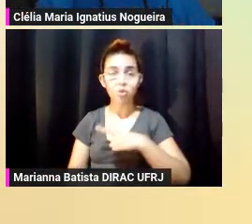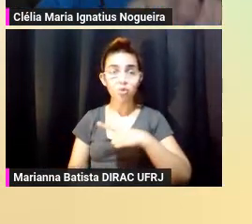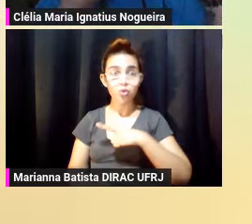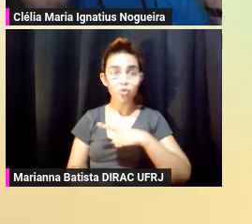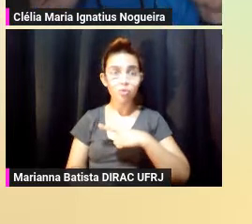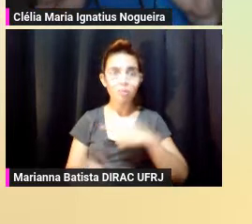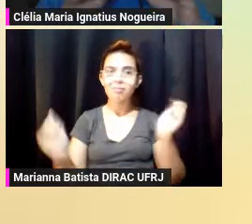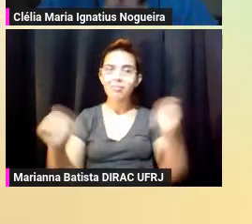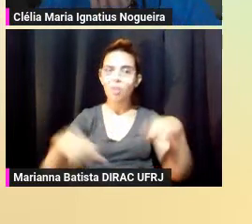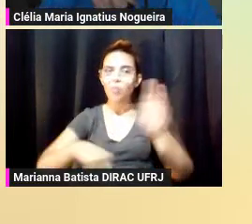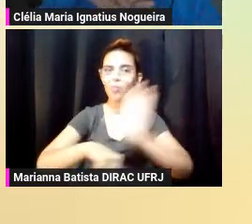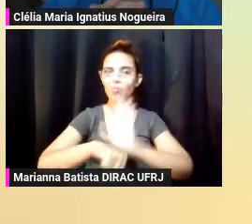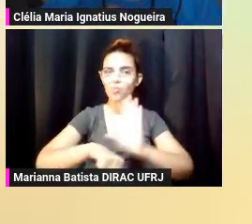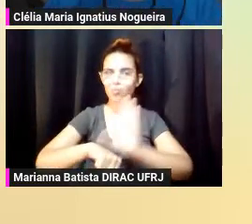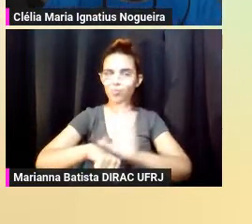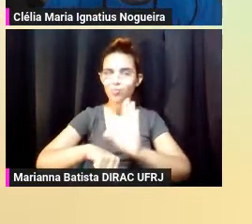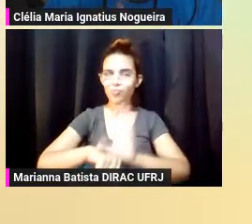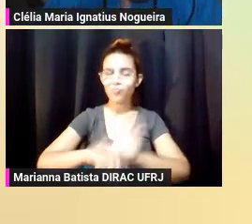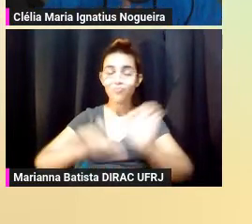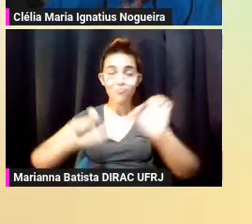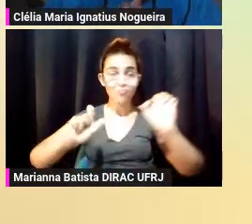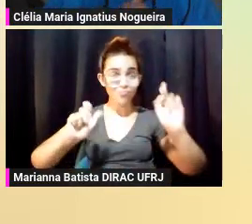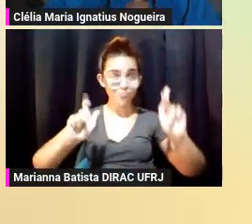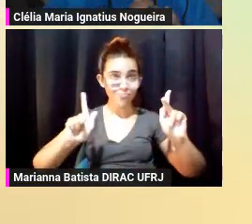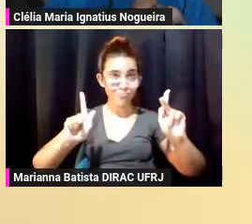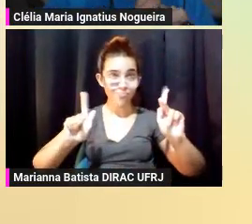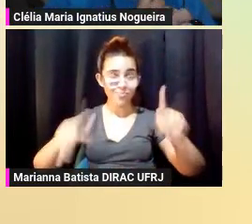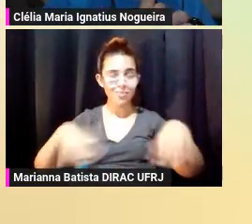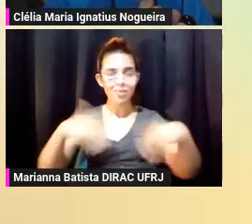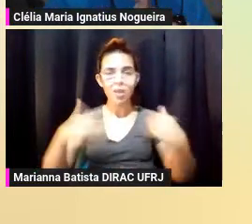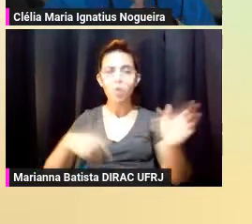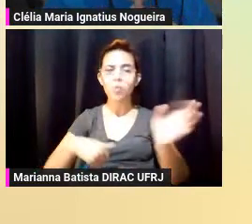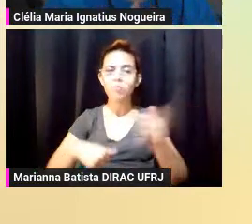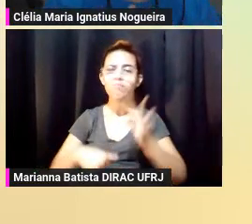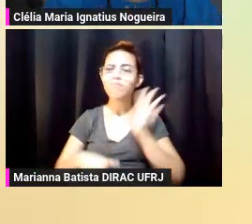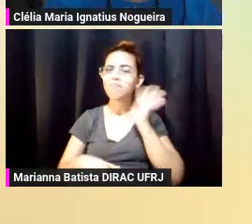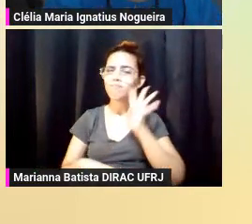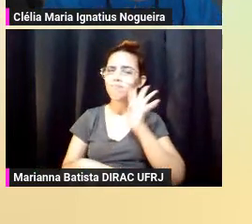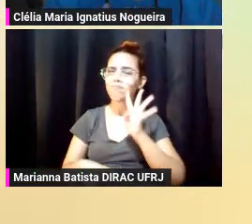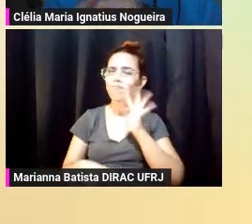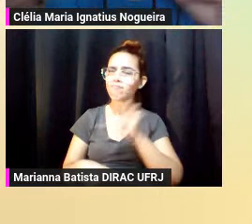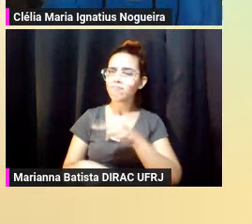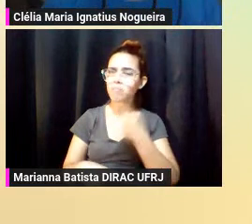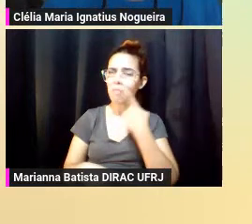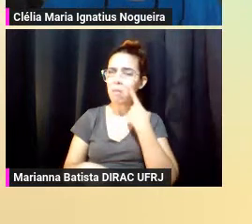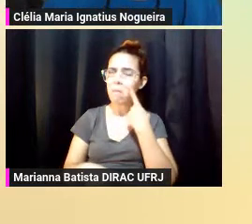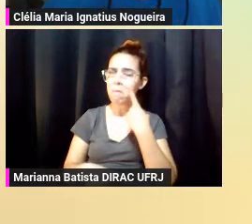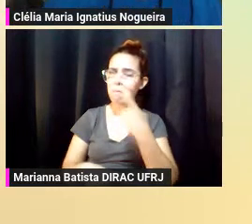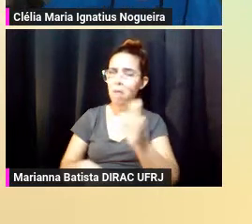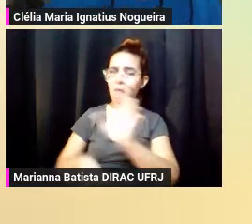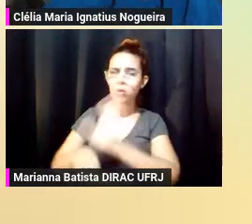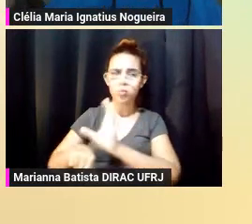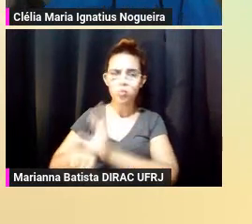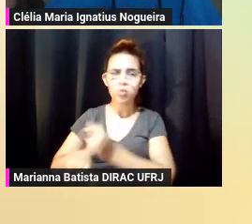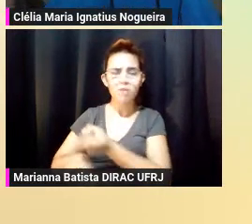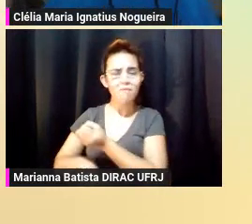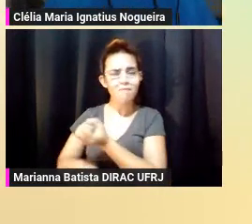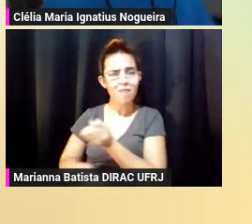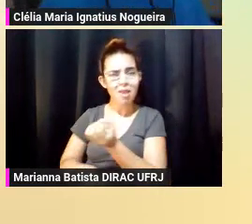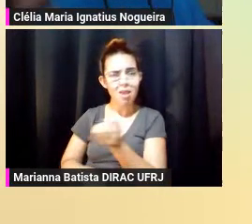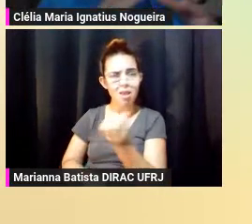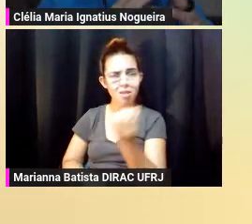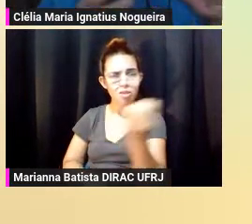curso. E aí foi muito legal, porque nesse curso que eu conheci efetivamente Piaget, que diz, né, que antes